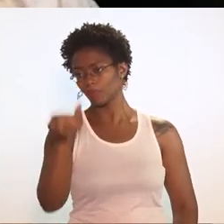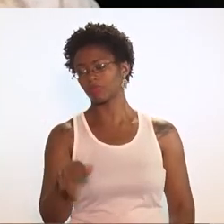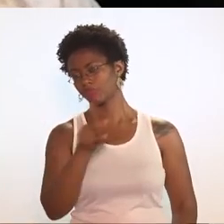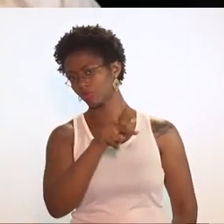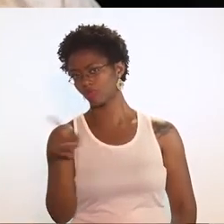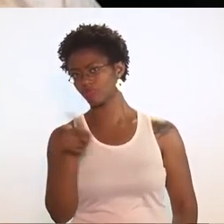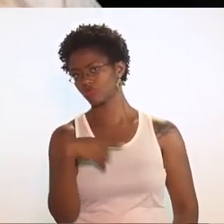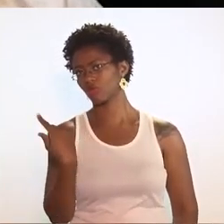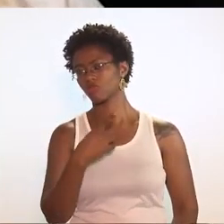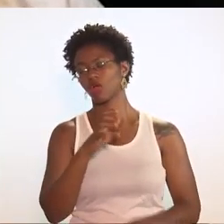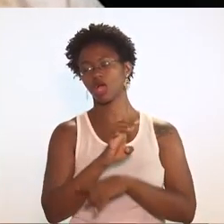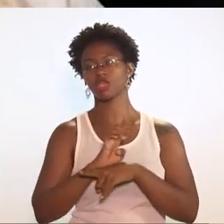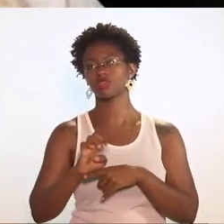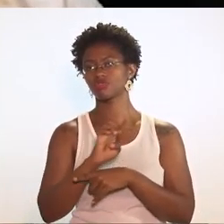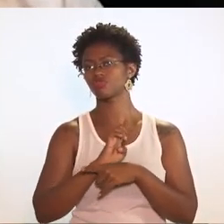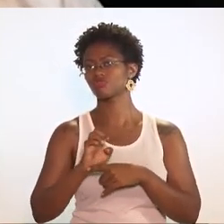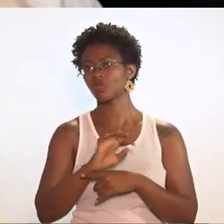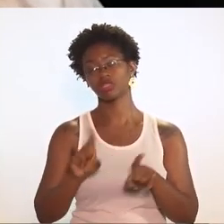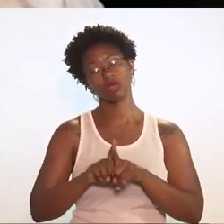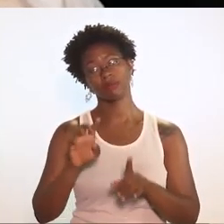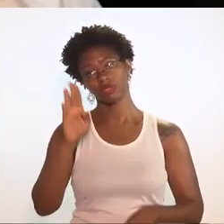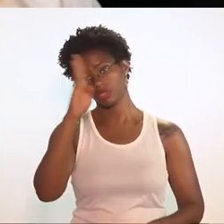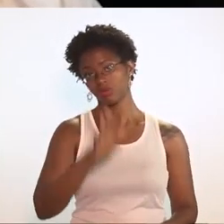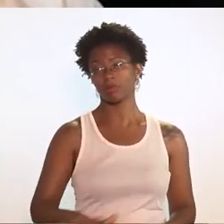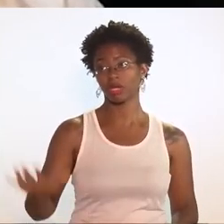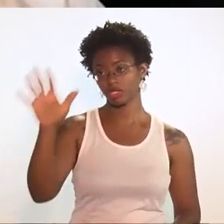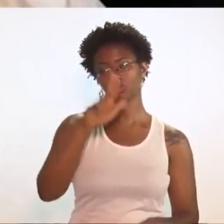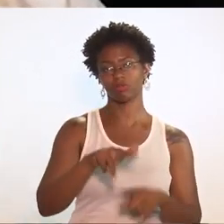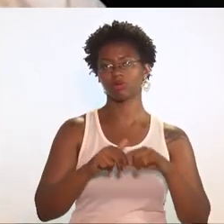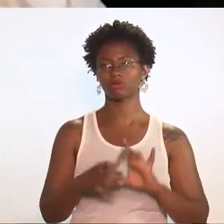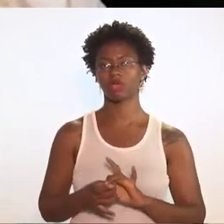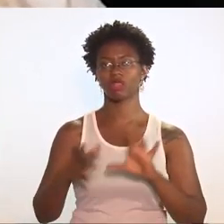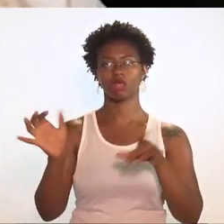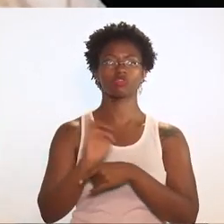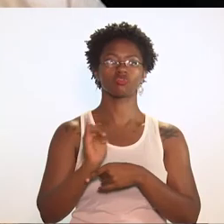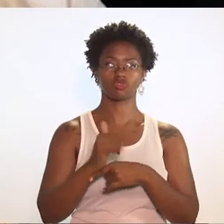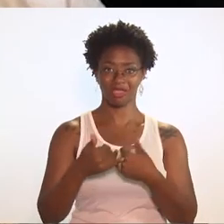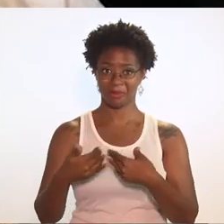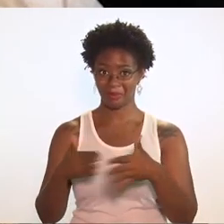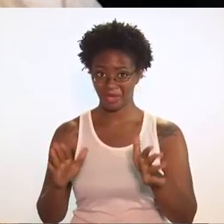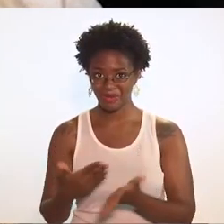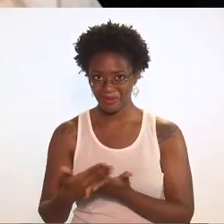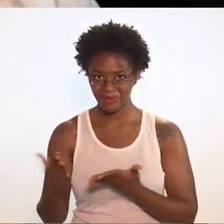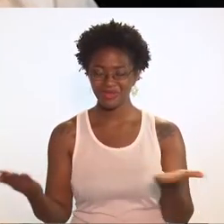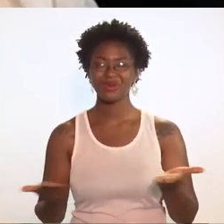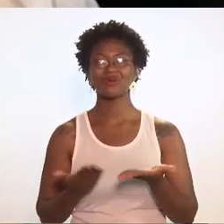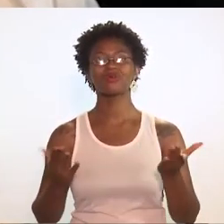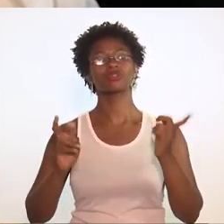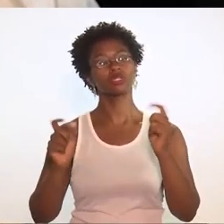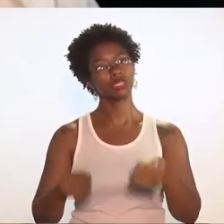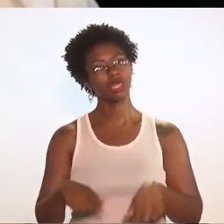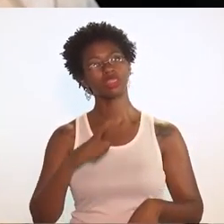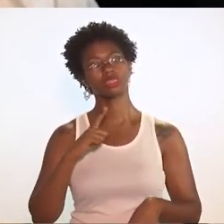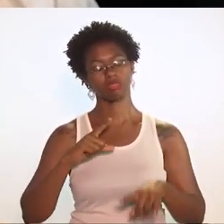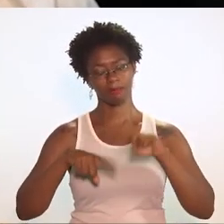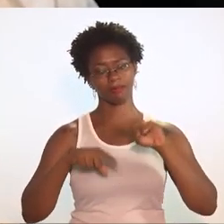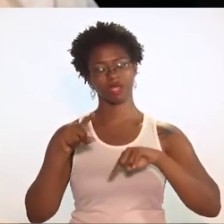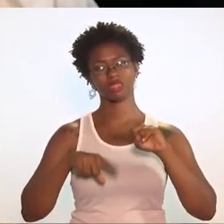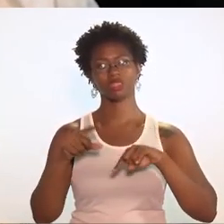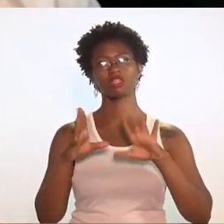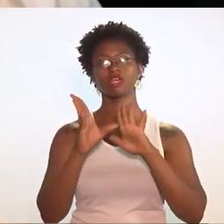aula de história, né? Então, é isso que nos remete e que nos traz esse projeto,